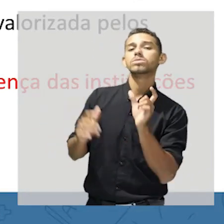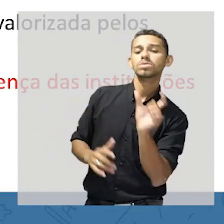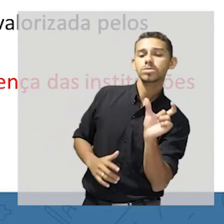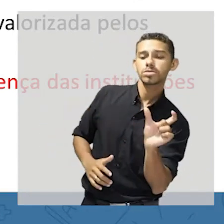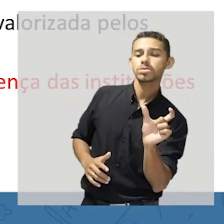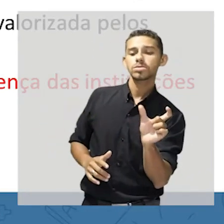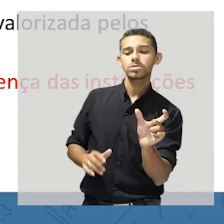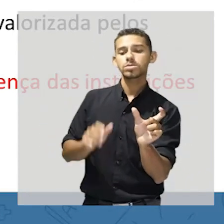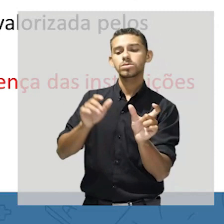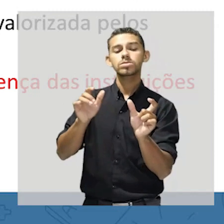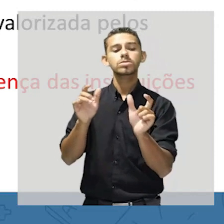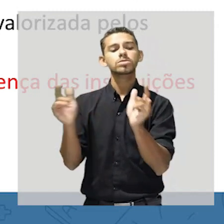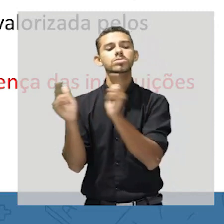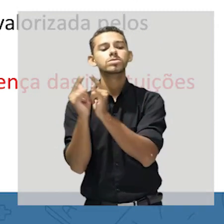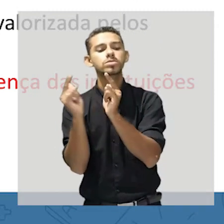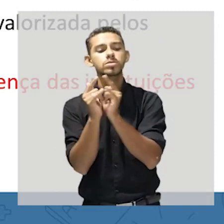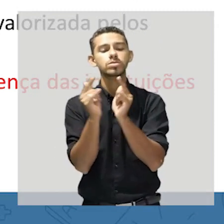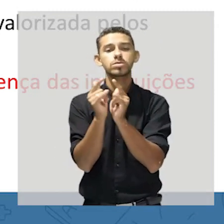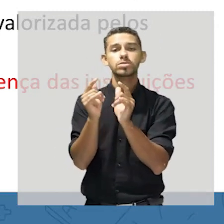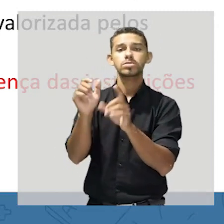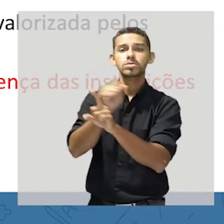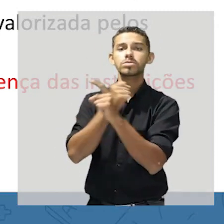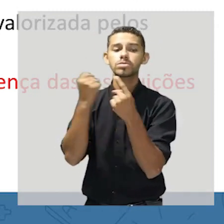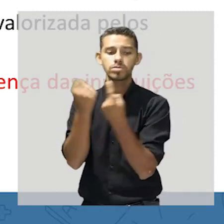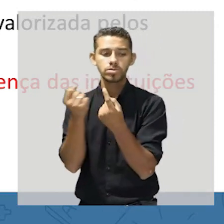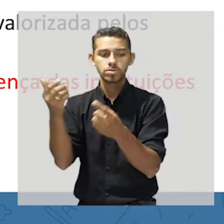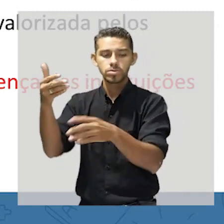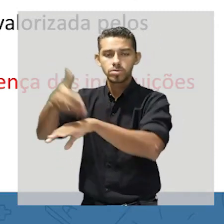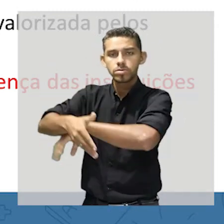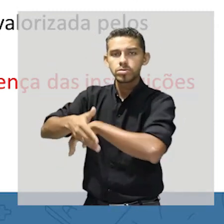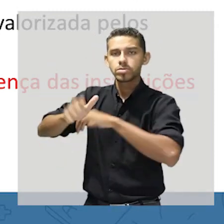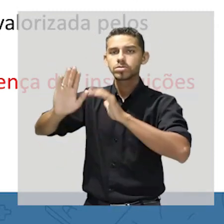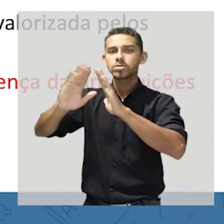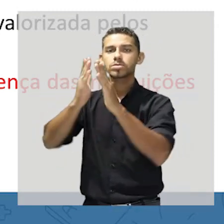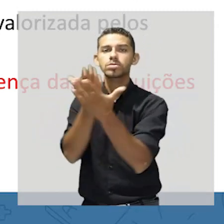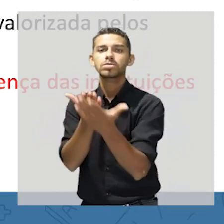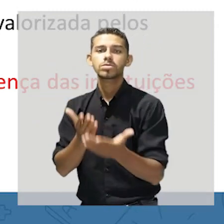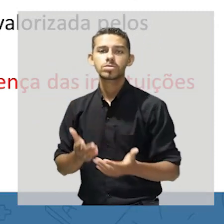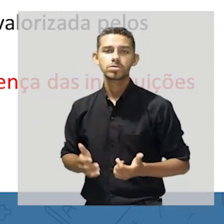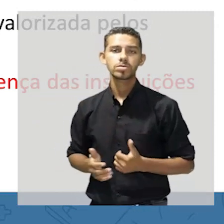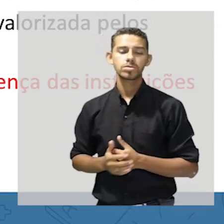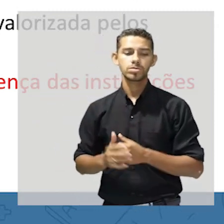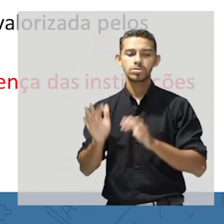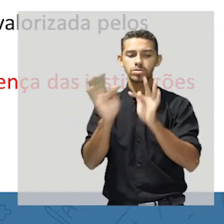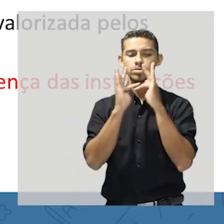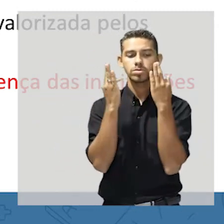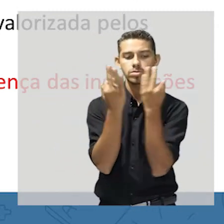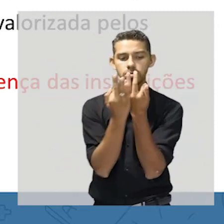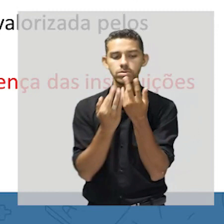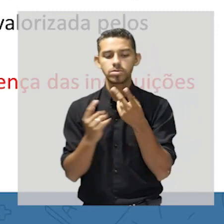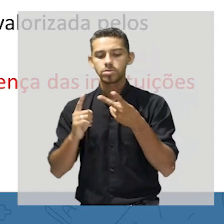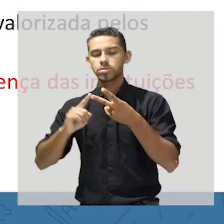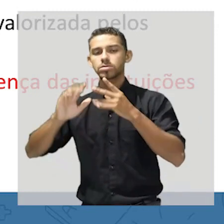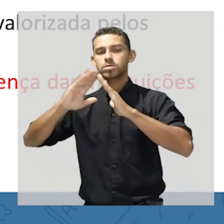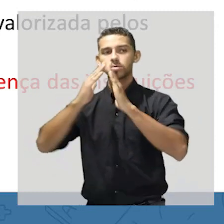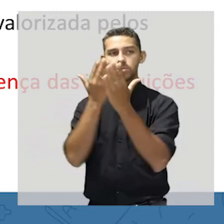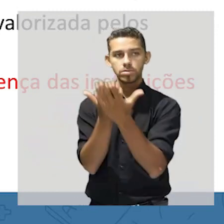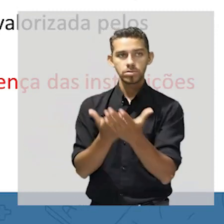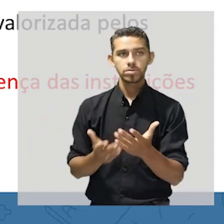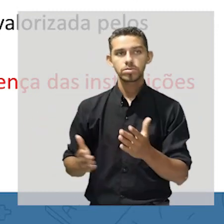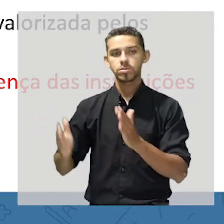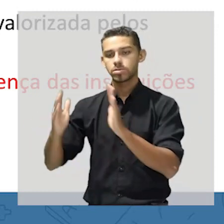quando a gente entra na escola né a gente tem a gente estuda as instituições Família escola